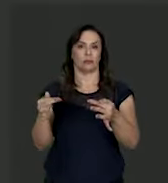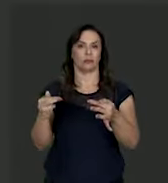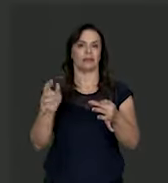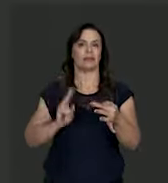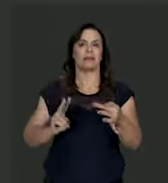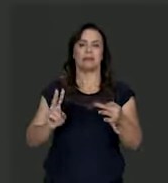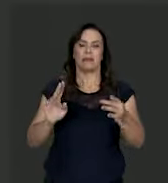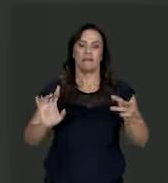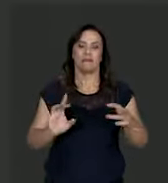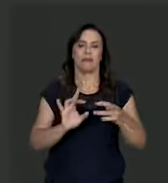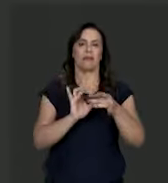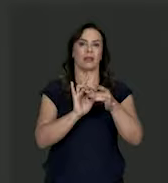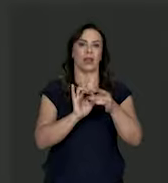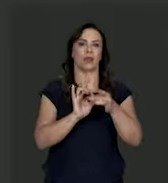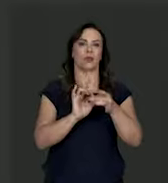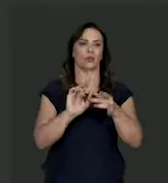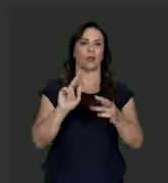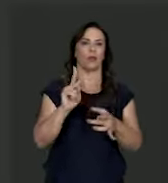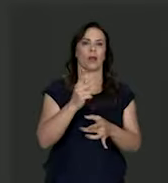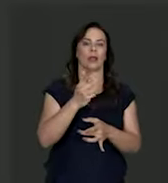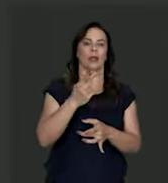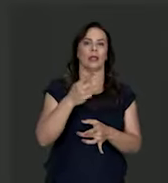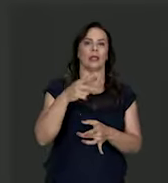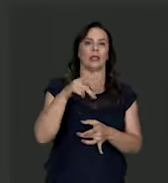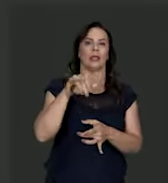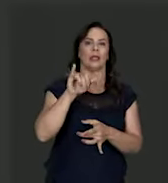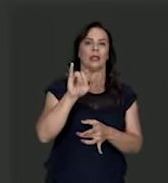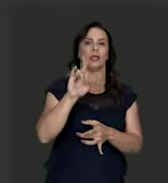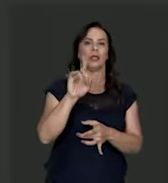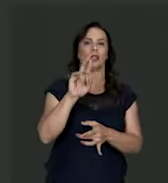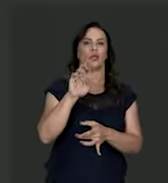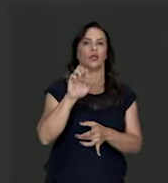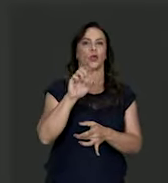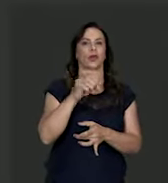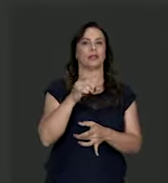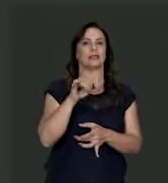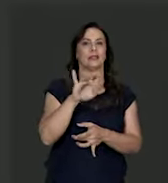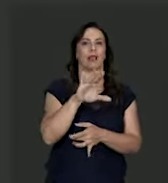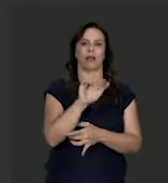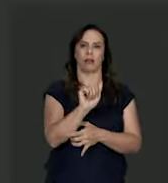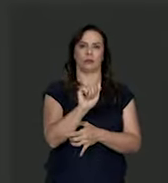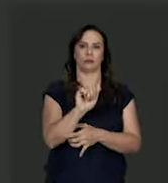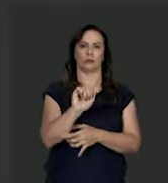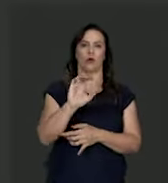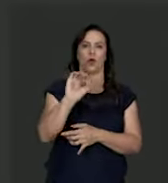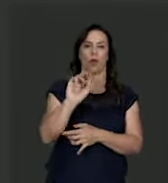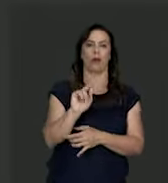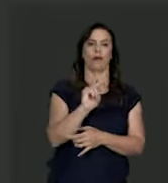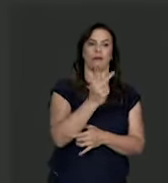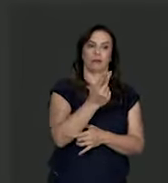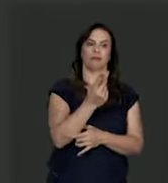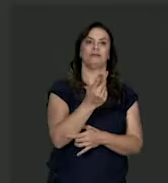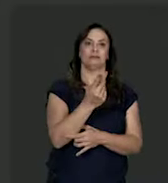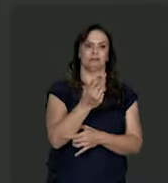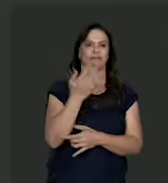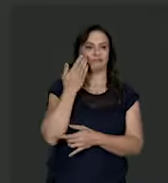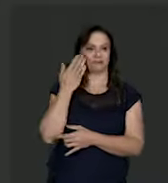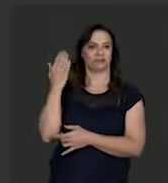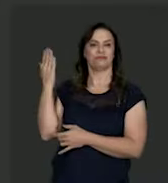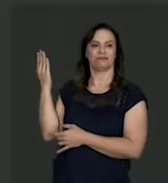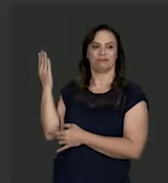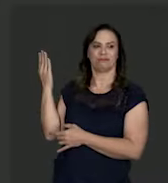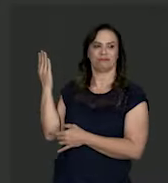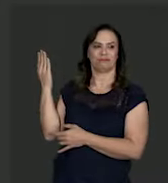As regras de nomenclatura são as mesmas, prefixo que indica o número de carbono, infixo mais a